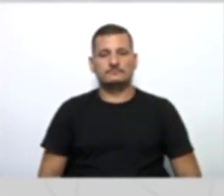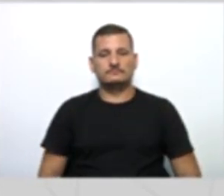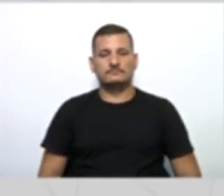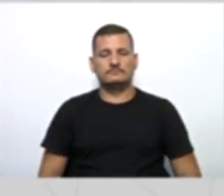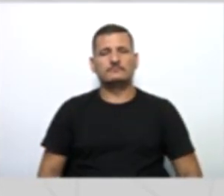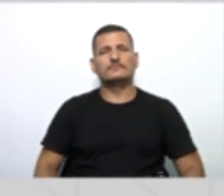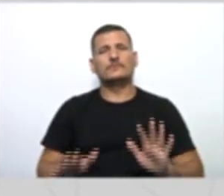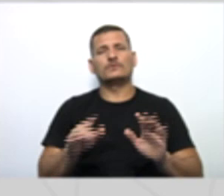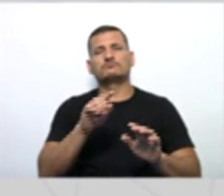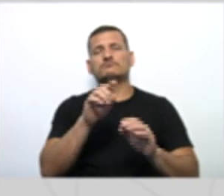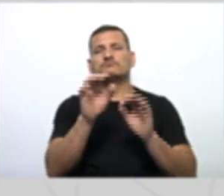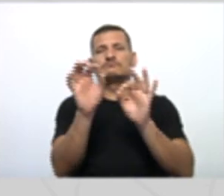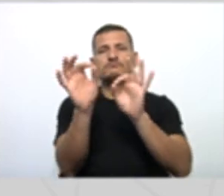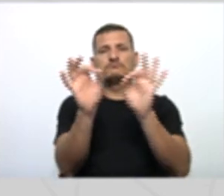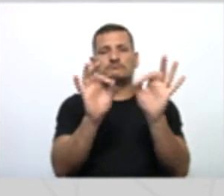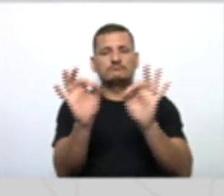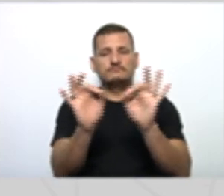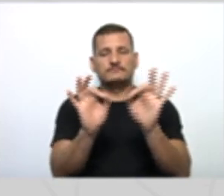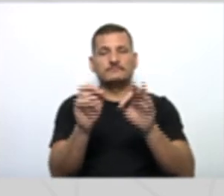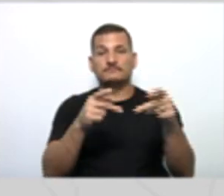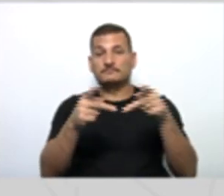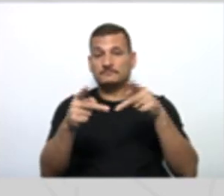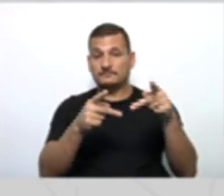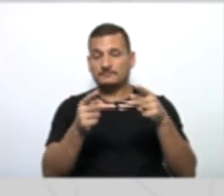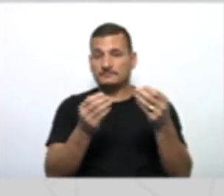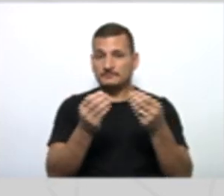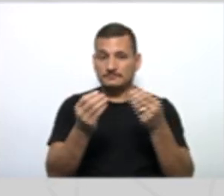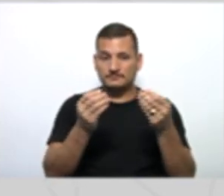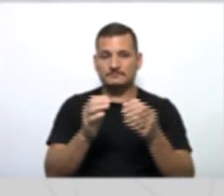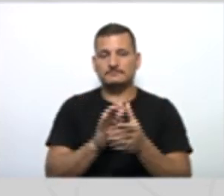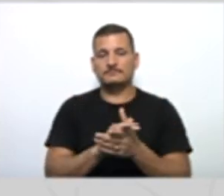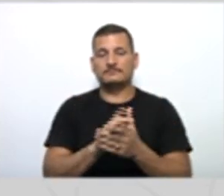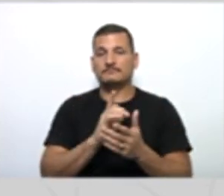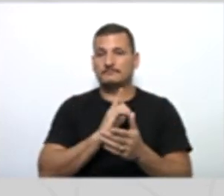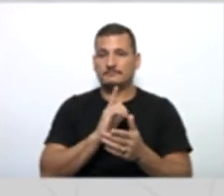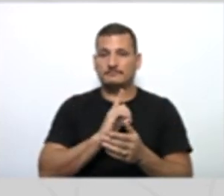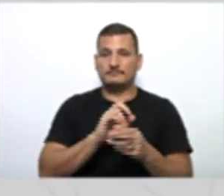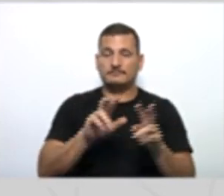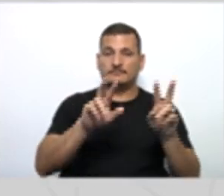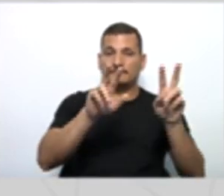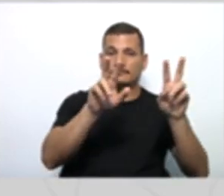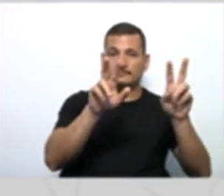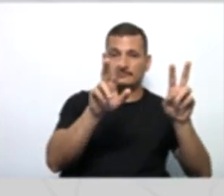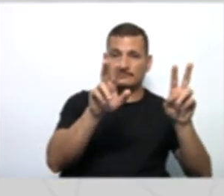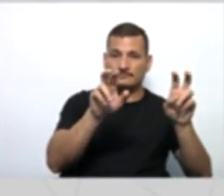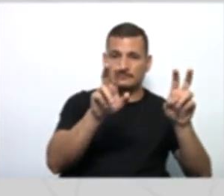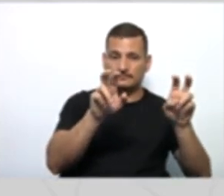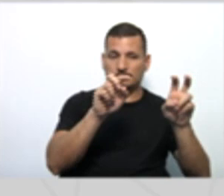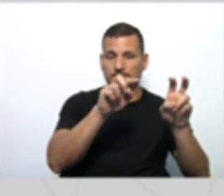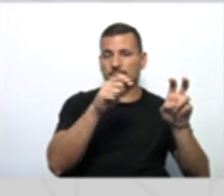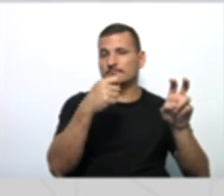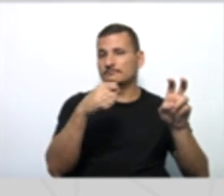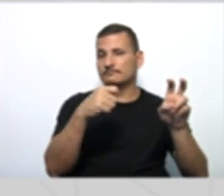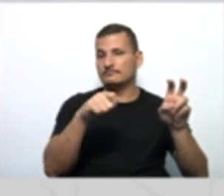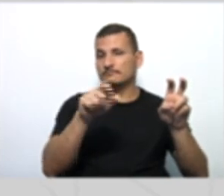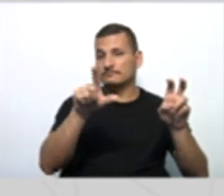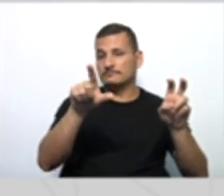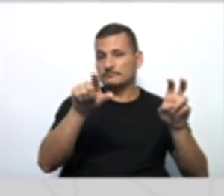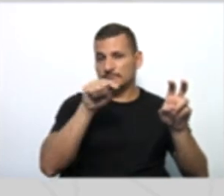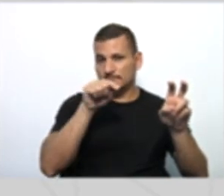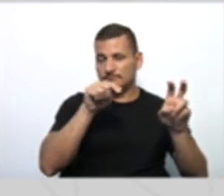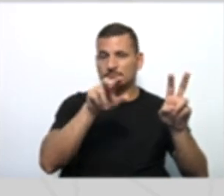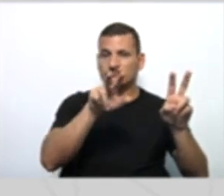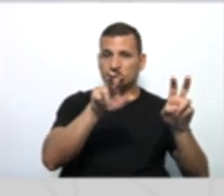se organiza o projeto. O projeto ele tem um tema, que a gente tem que definir esse tema, quanto mais específico ele